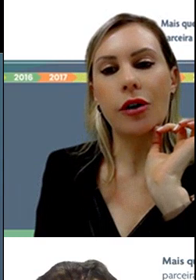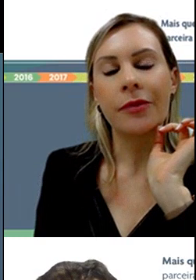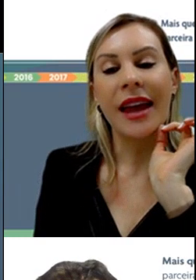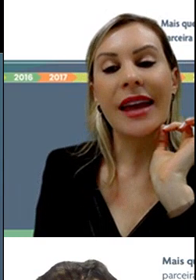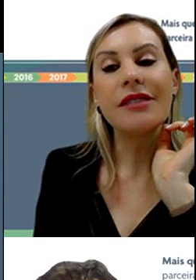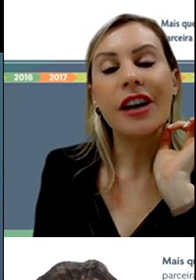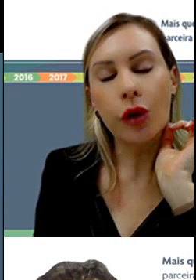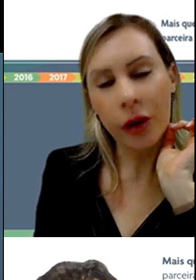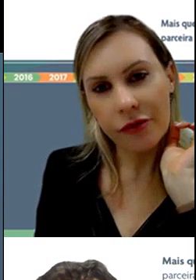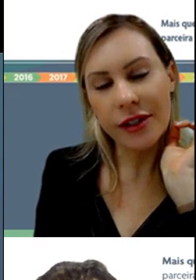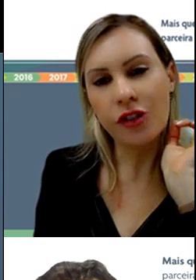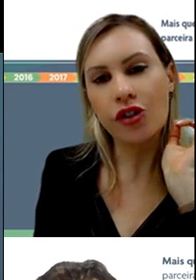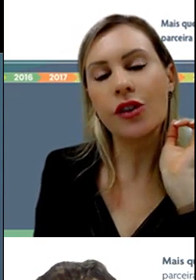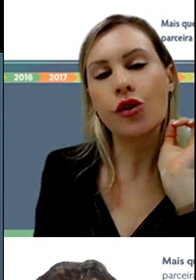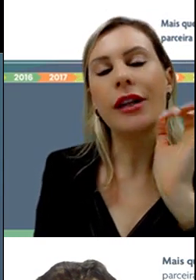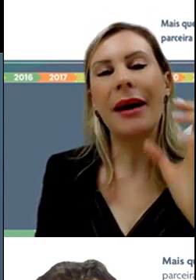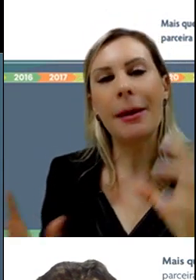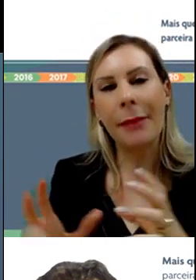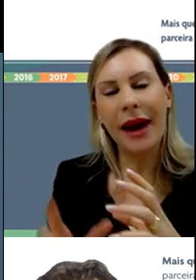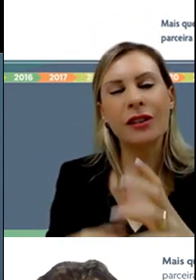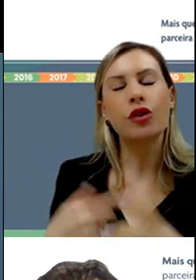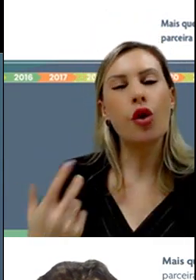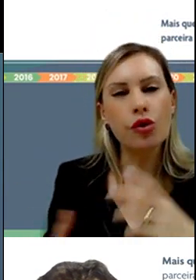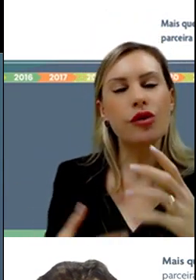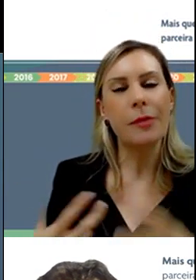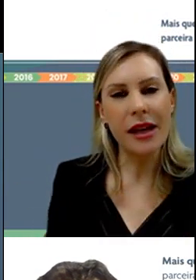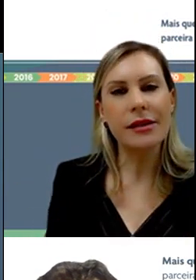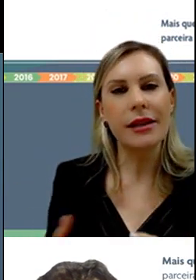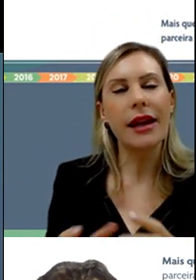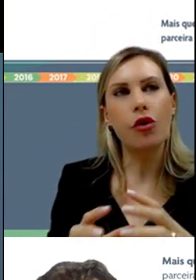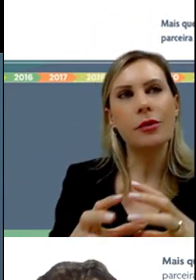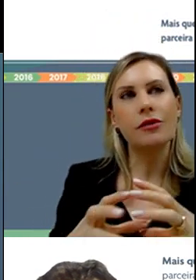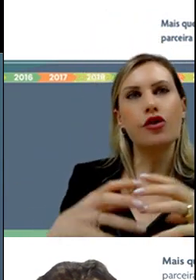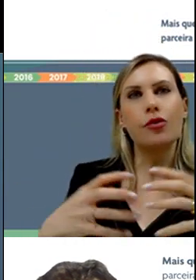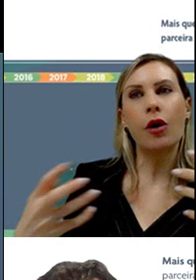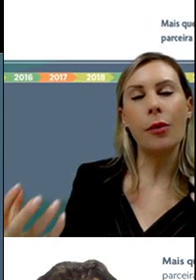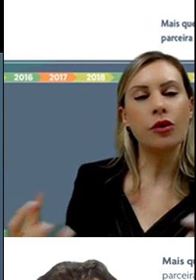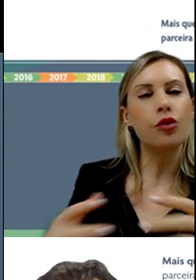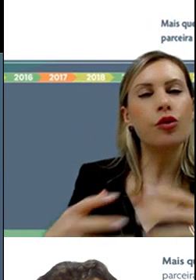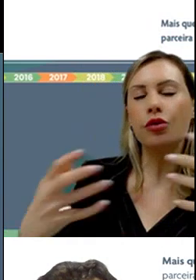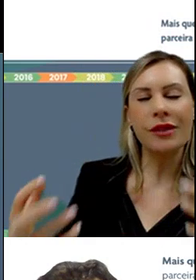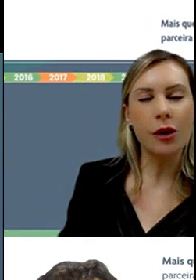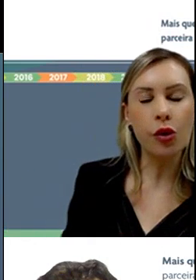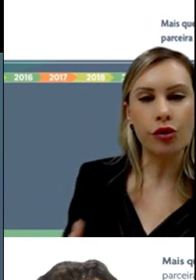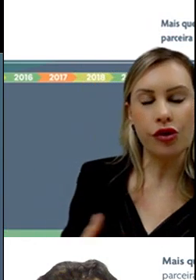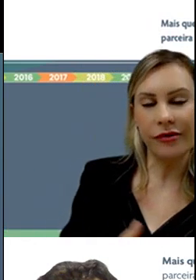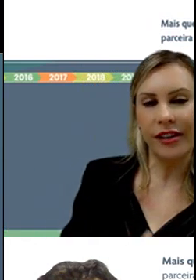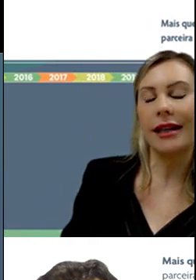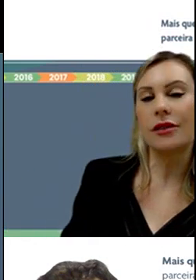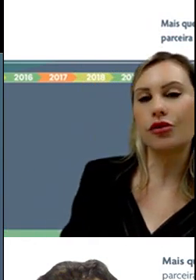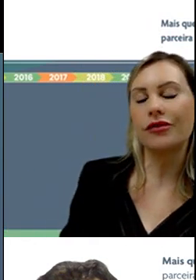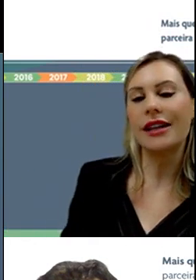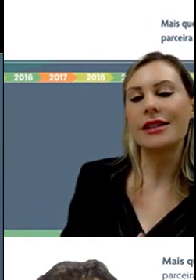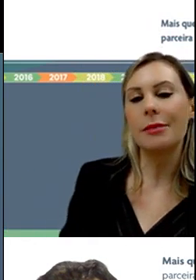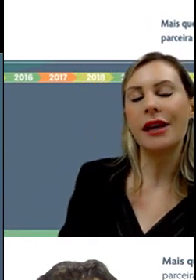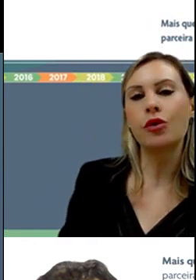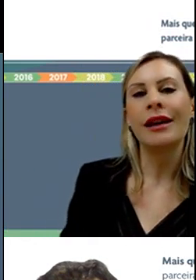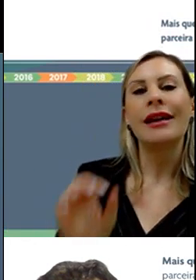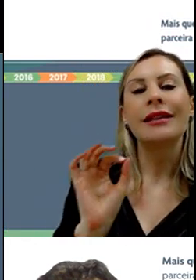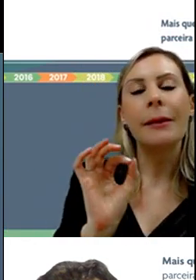que eu adoro. Esse valor que você direciona para a PAR todos os meses, né, que é como se fosse uma cobertura, um seguro de invalidez